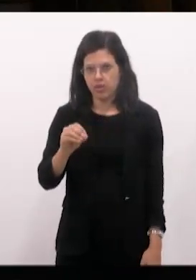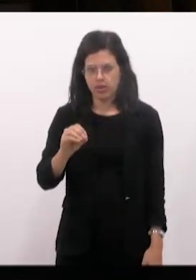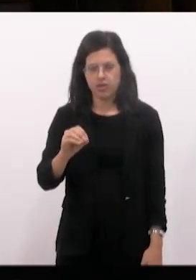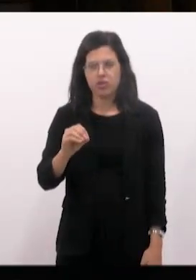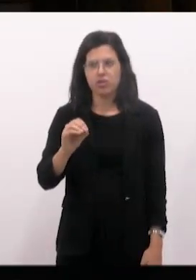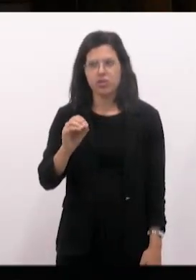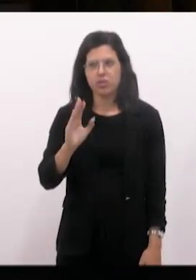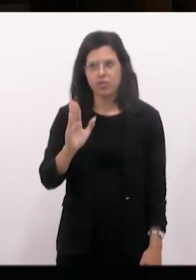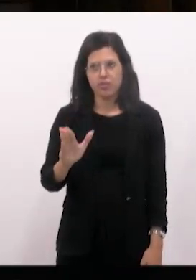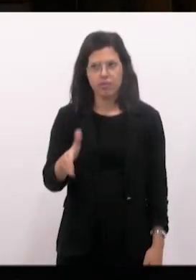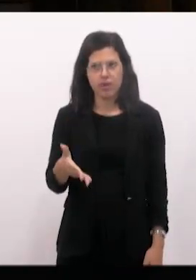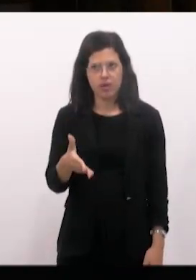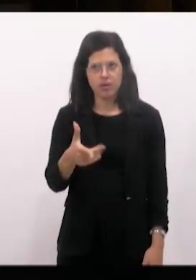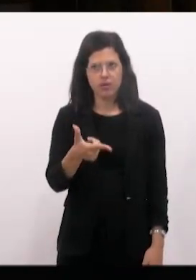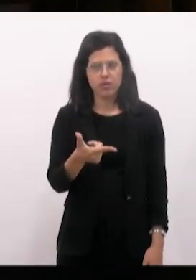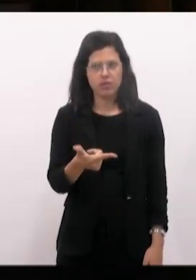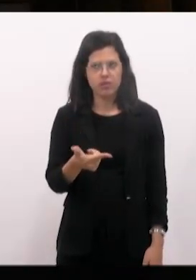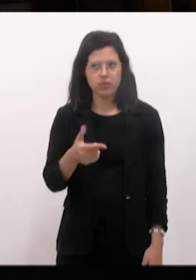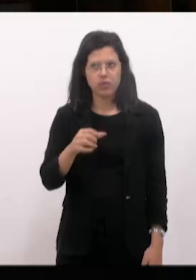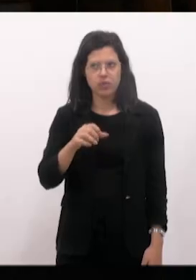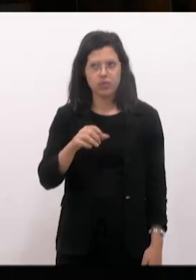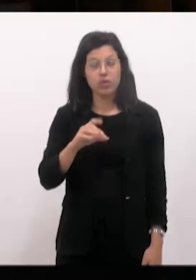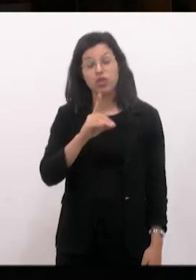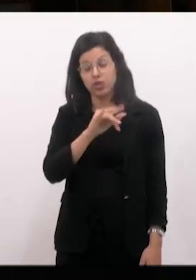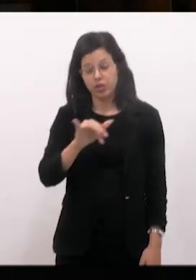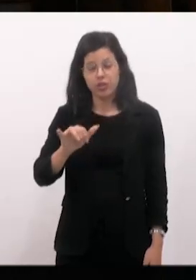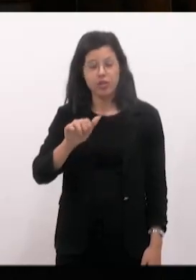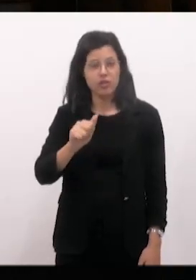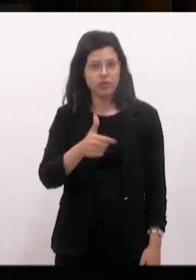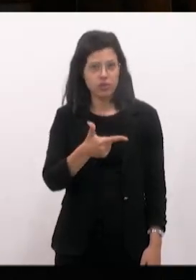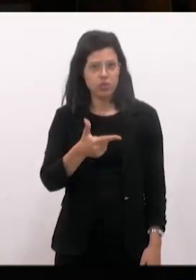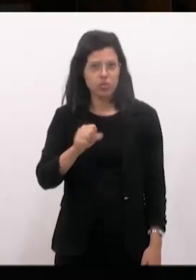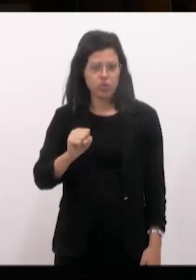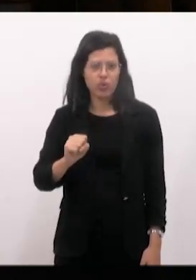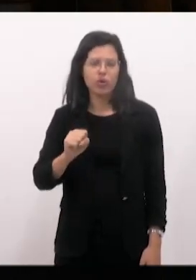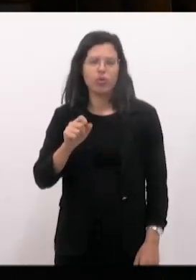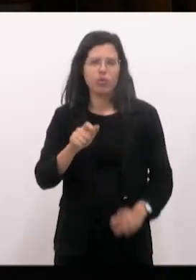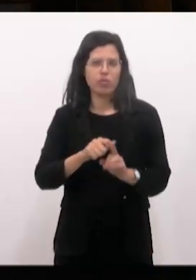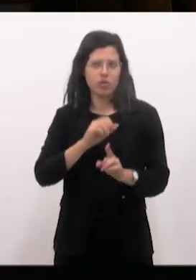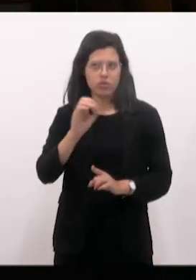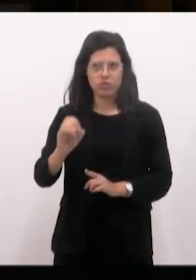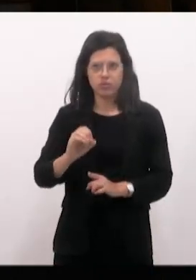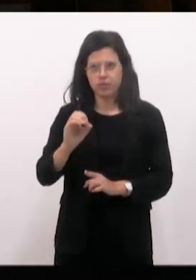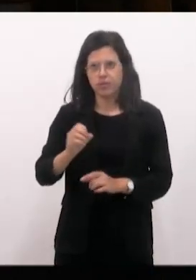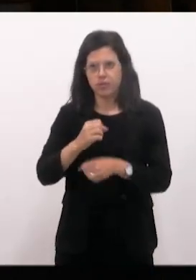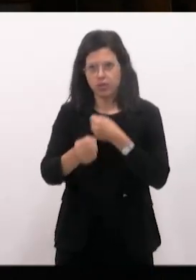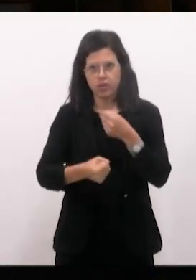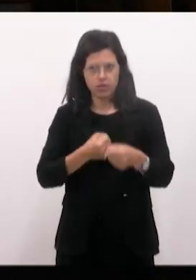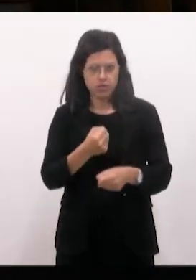de 28 de outubro de 2025. Bom,